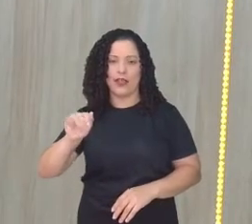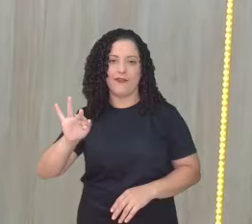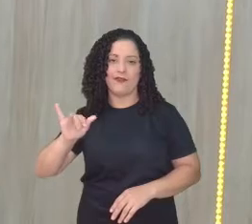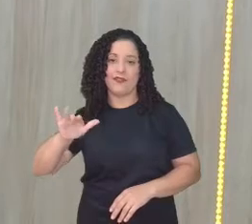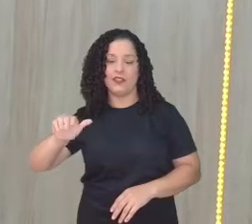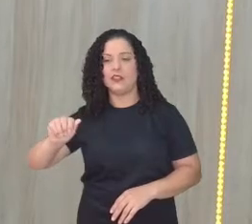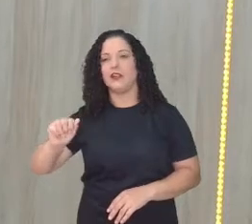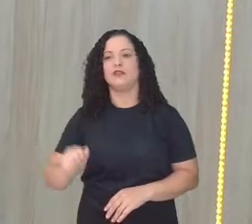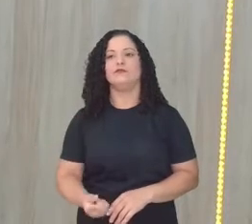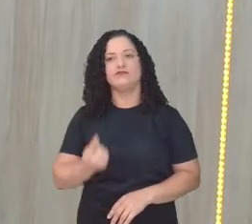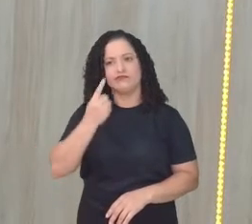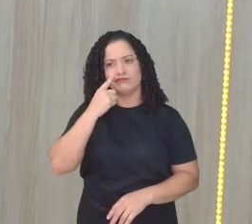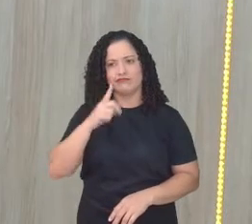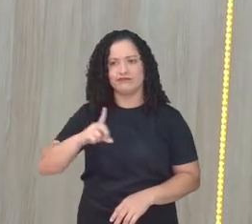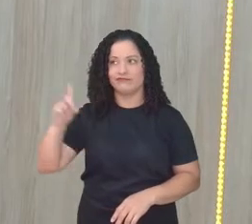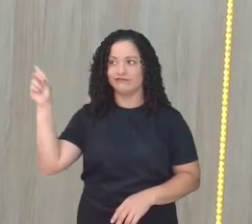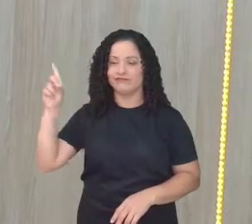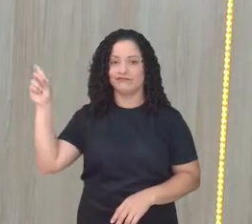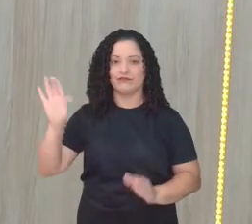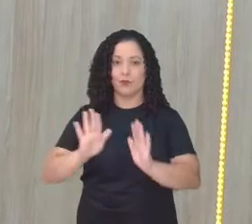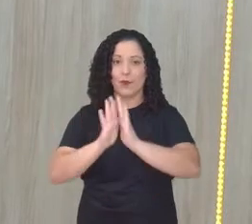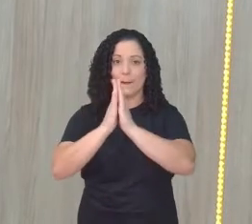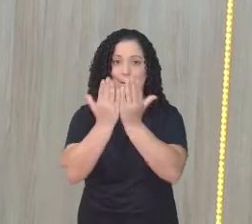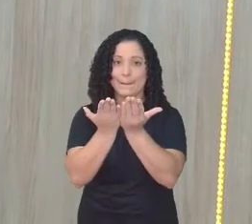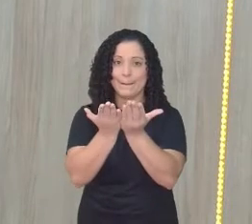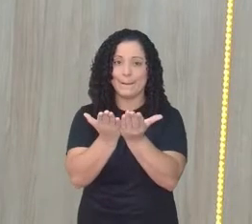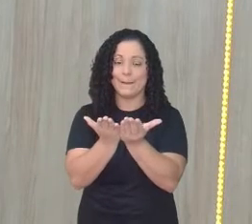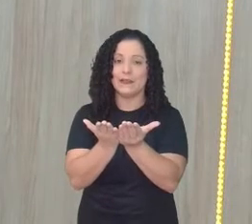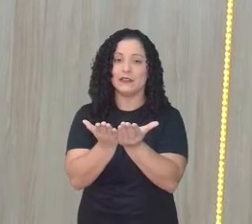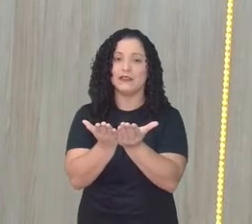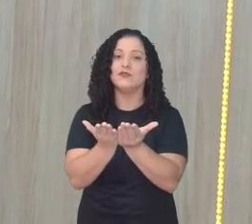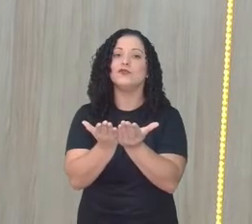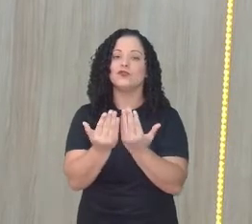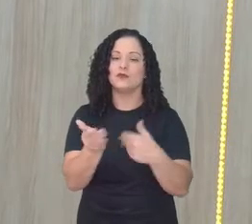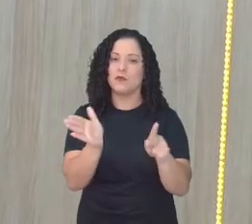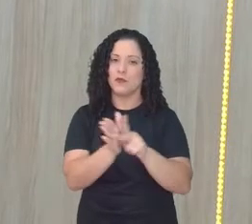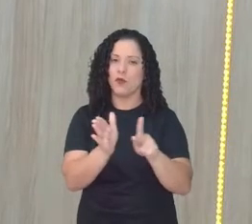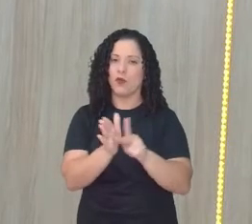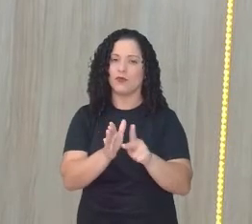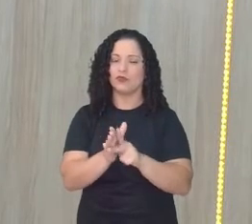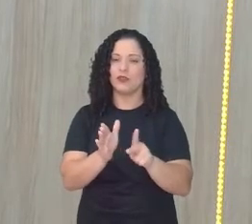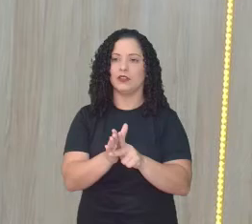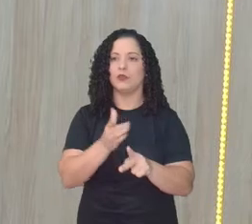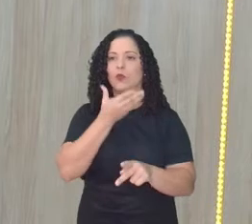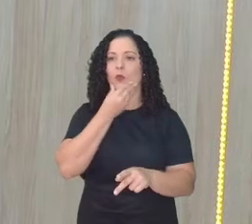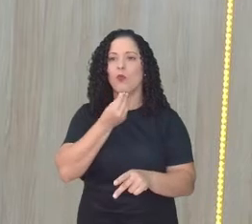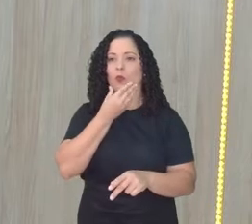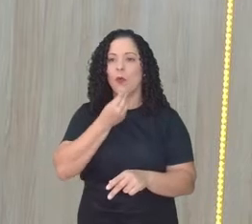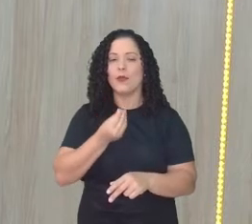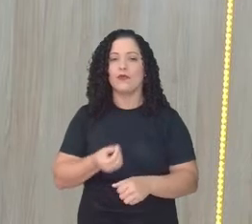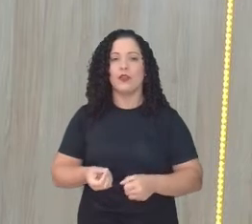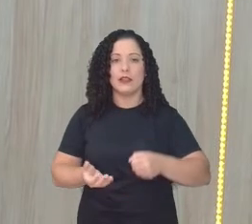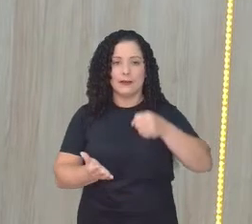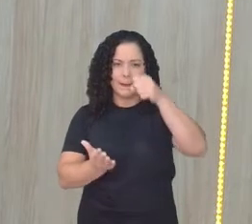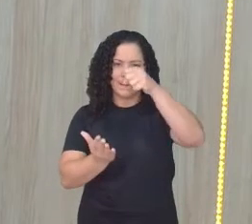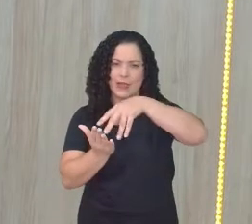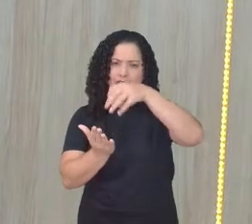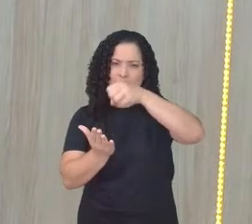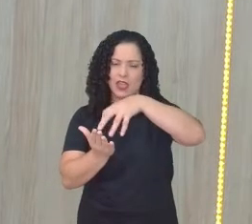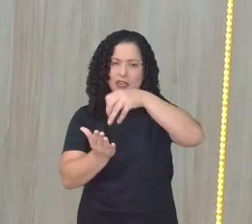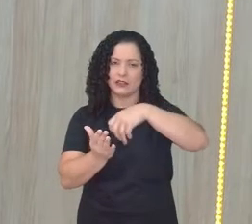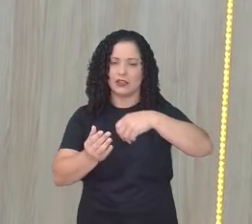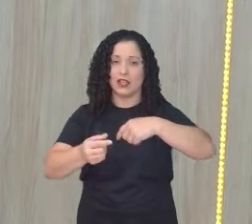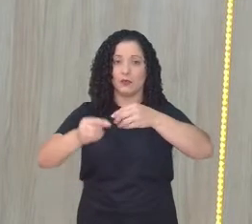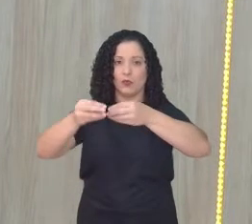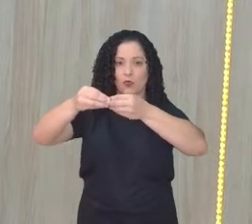aqui a gente tem a imagem de uma das Bíblias, né, de Gutenberg, que foi impressa em pergaminho com 42 linhas e